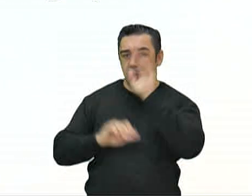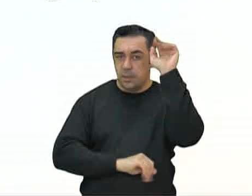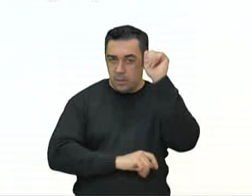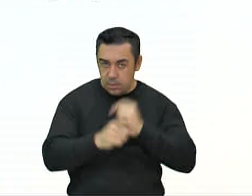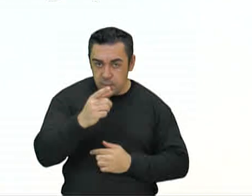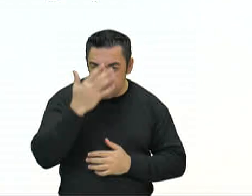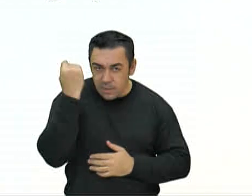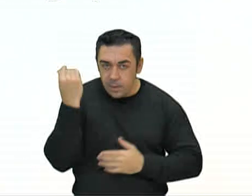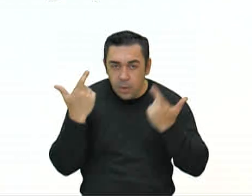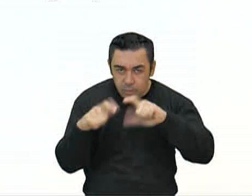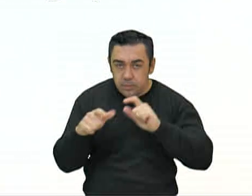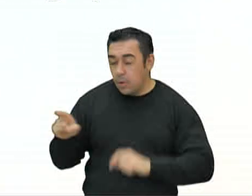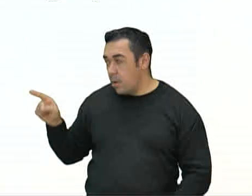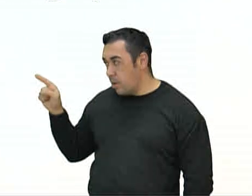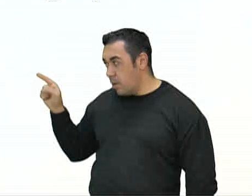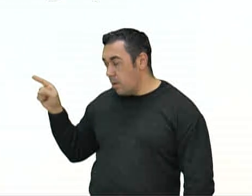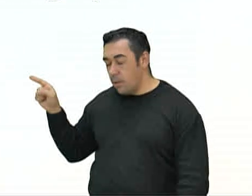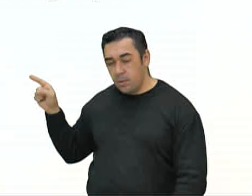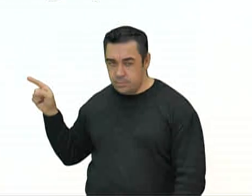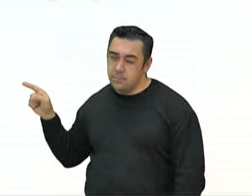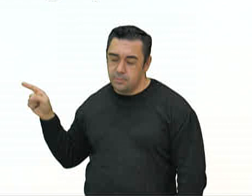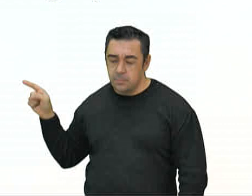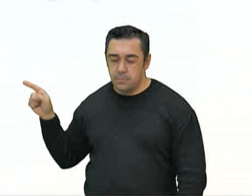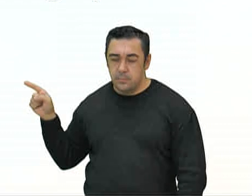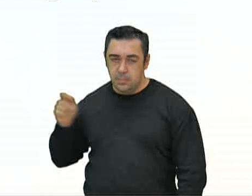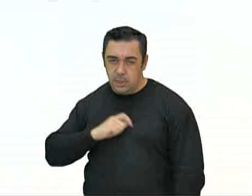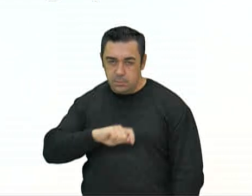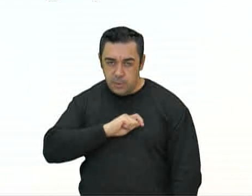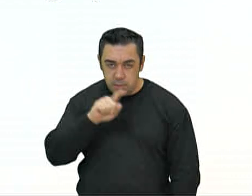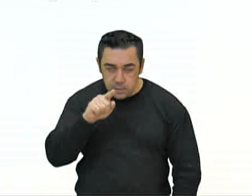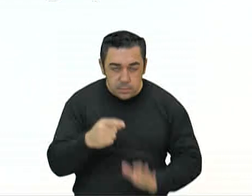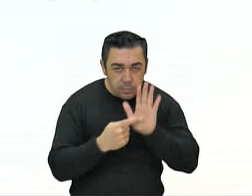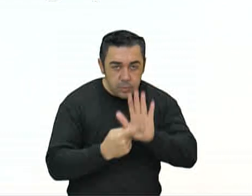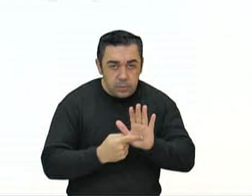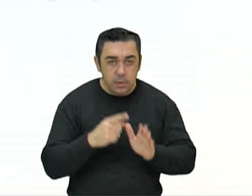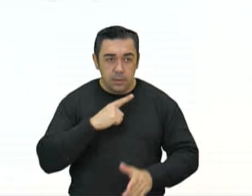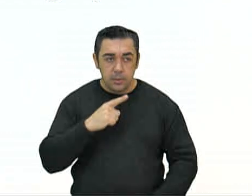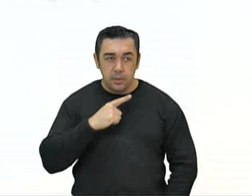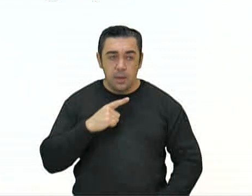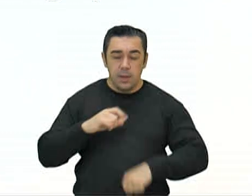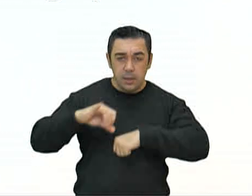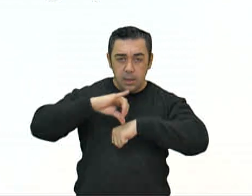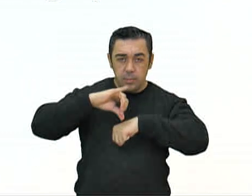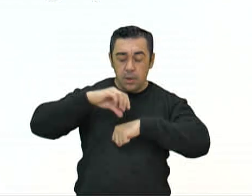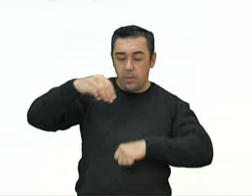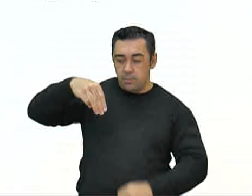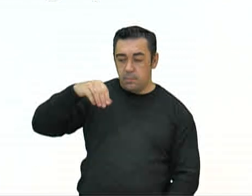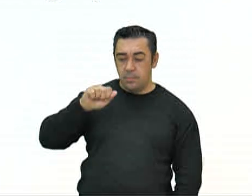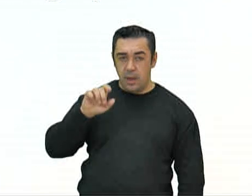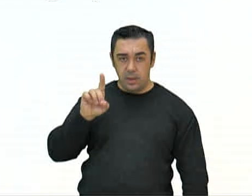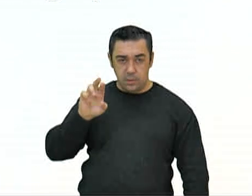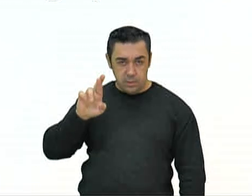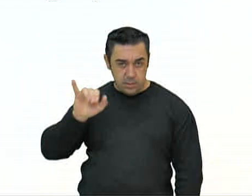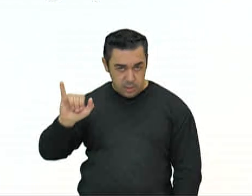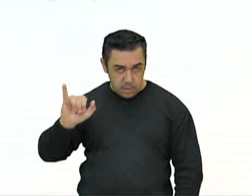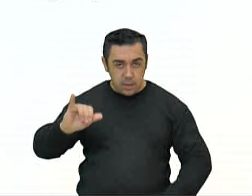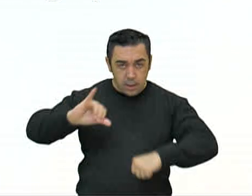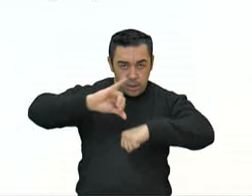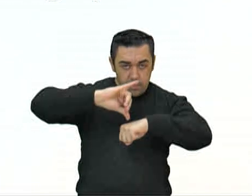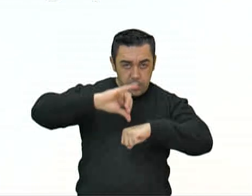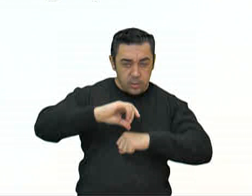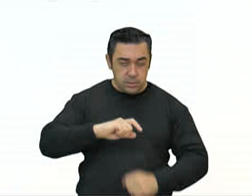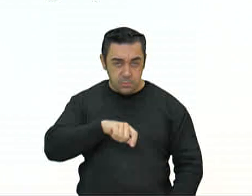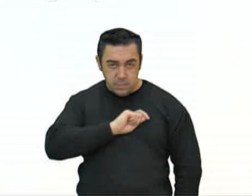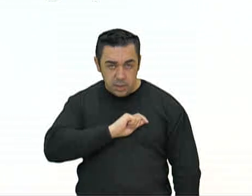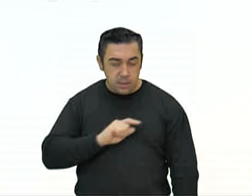Espanha, onde ela ficou? Tá aí do teu lado esquerdo mostrando. Então você tem Madrid, a capital da Espanha. Então, lembra, a